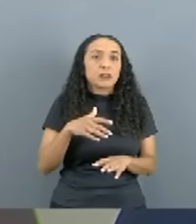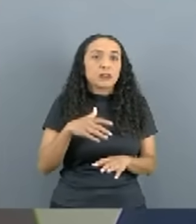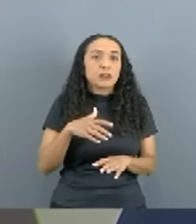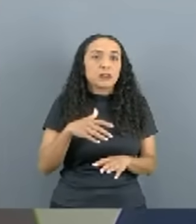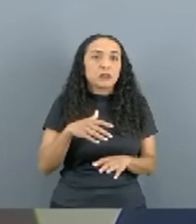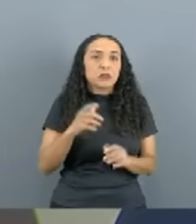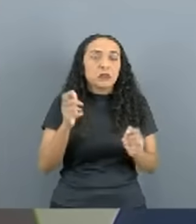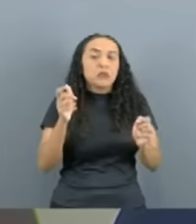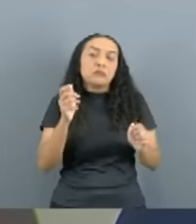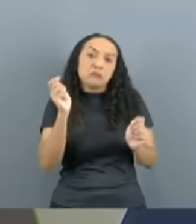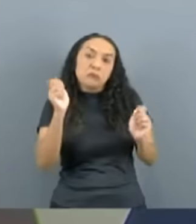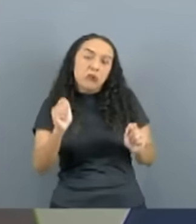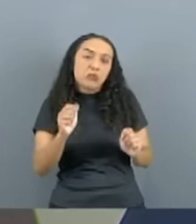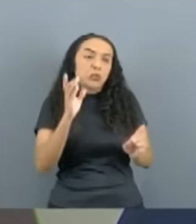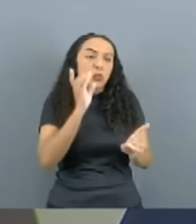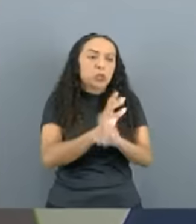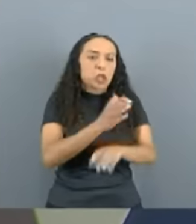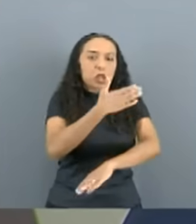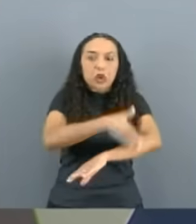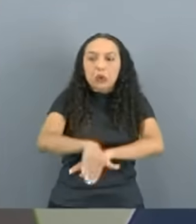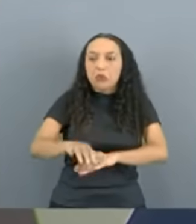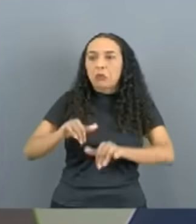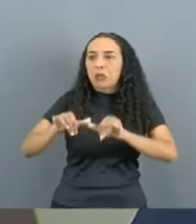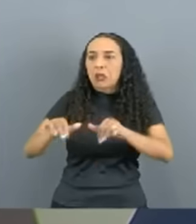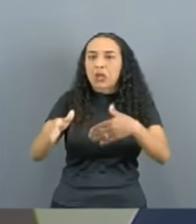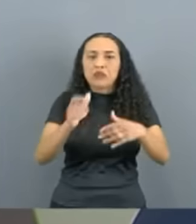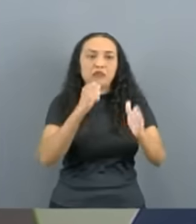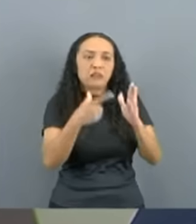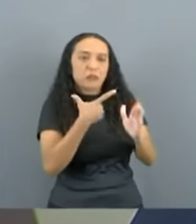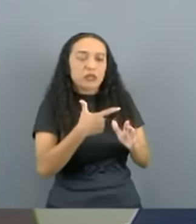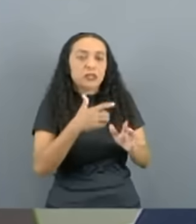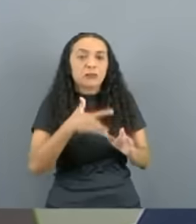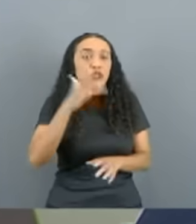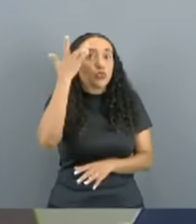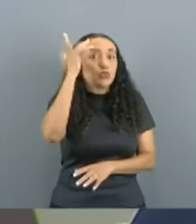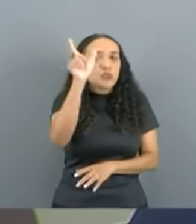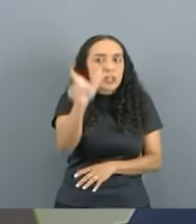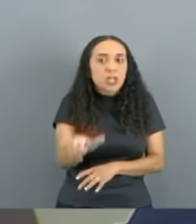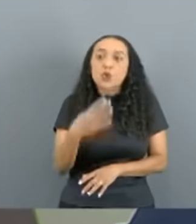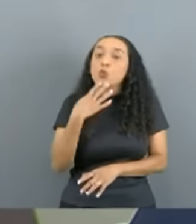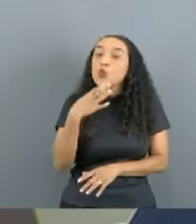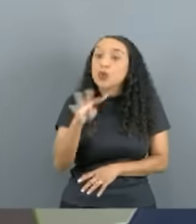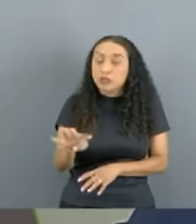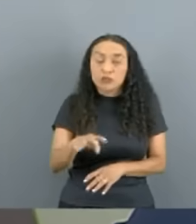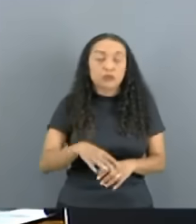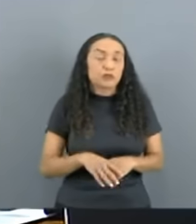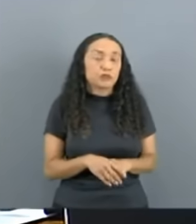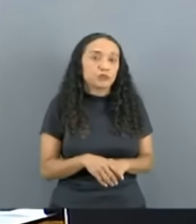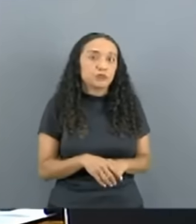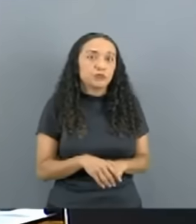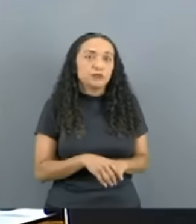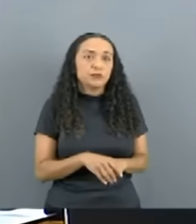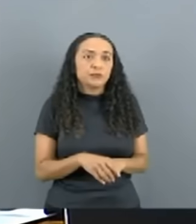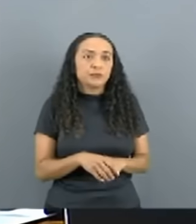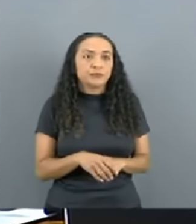ter cruzado na rua, no supermercado, numa farmácia, Sim. posso ter cumprimentado. Mas não sabia que era irmão do Lula? Não conheço. Tá.